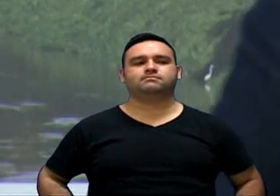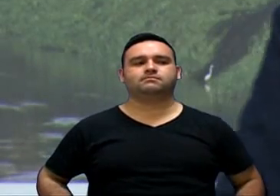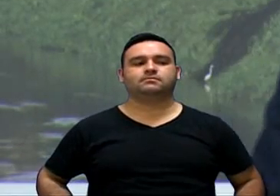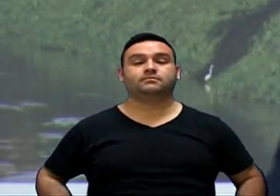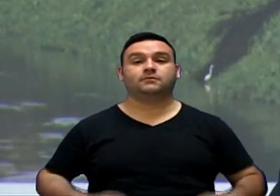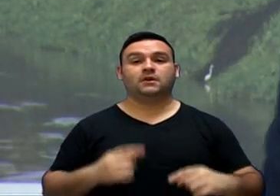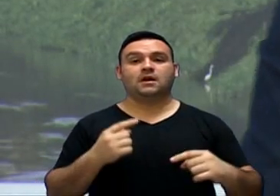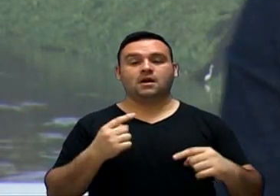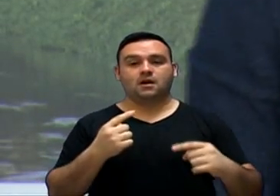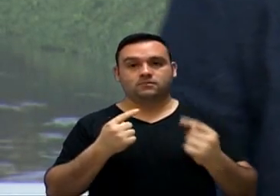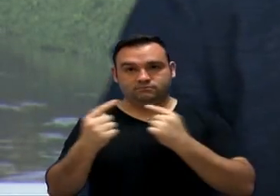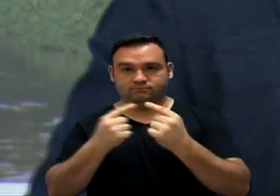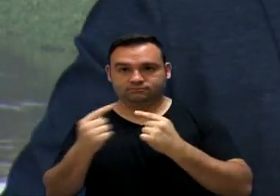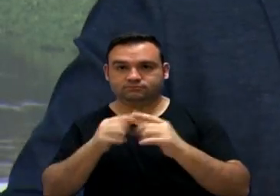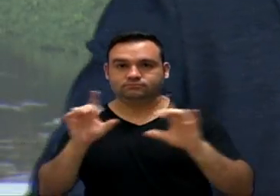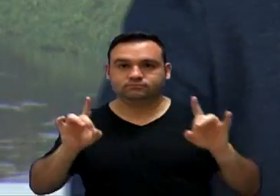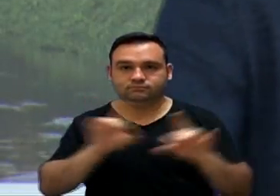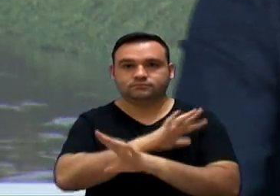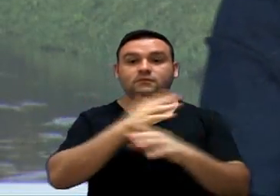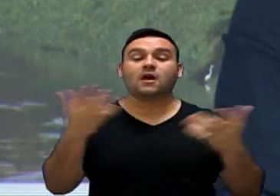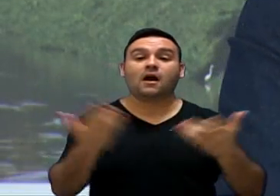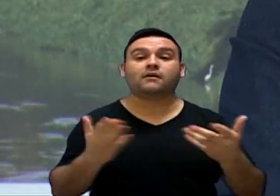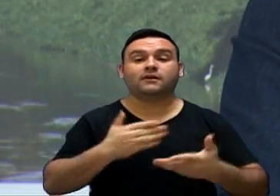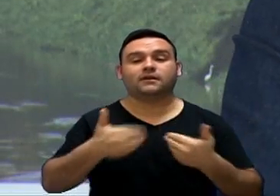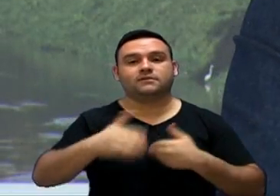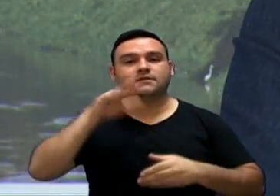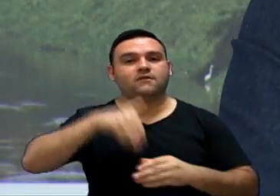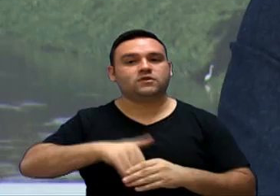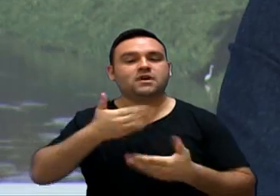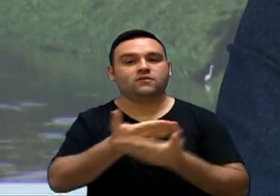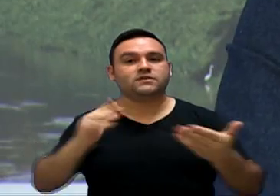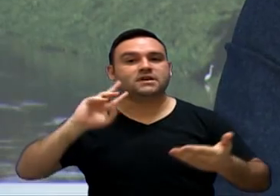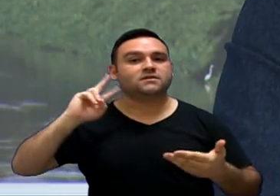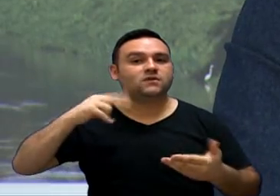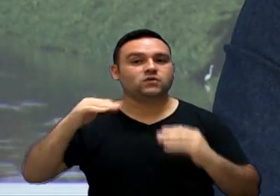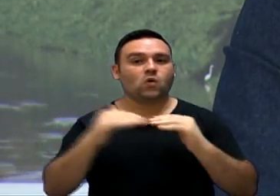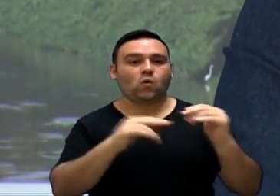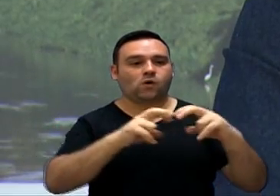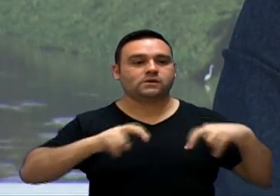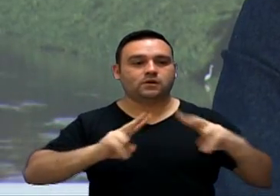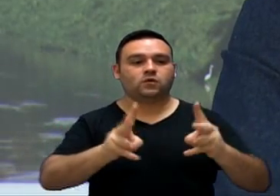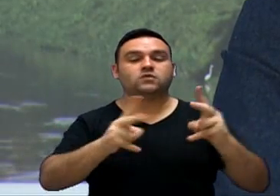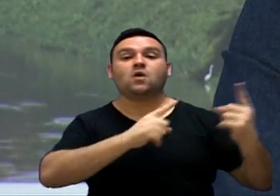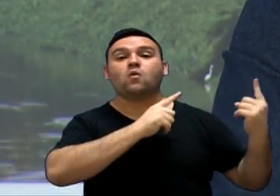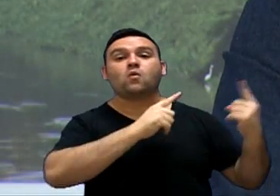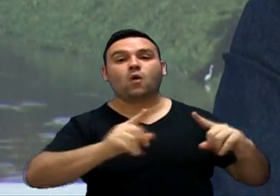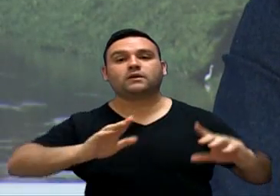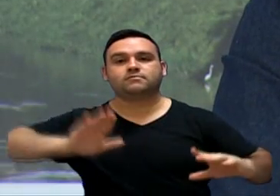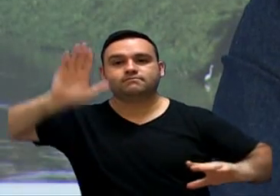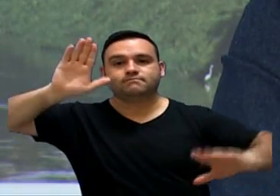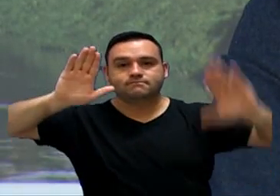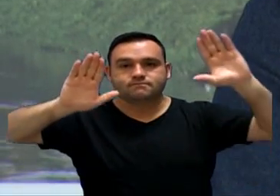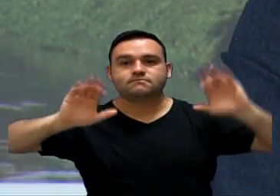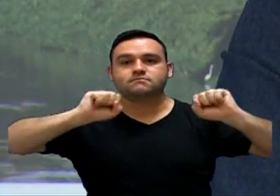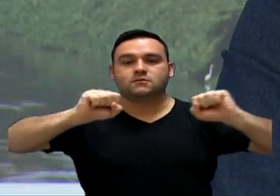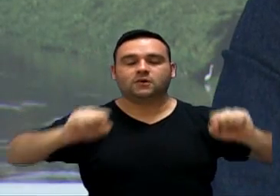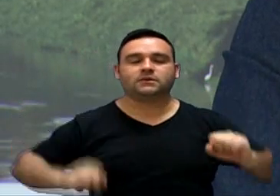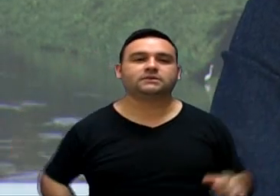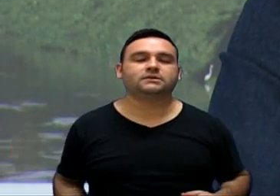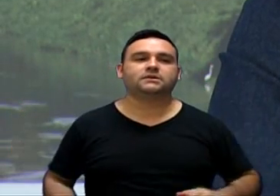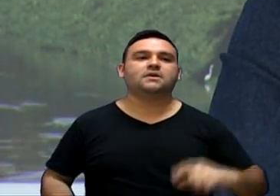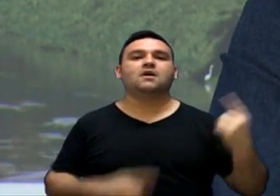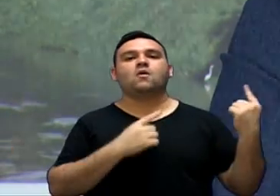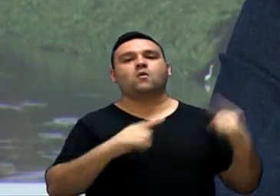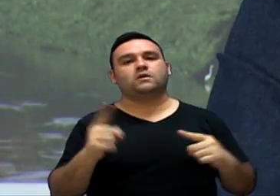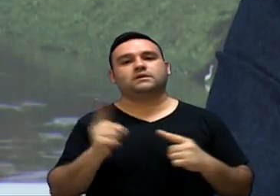É encerrado a discussão. Eu coloco em votação. Os vereadores concordam, permaneçam como estão. Os contrários, aqueles que não estão,